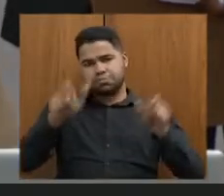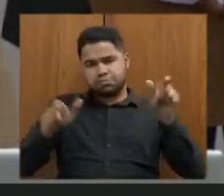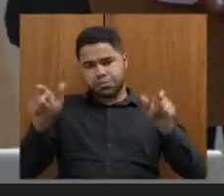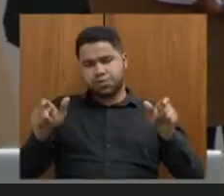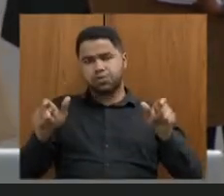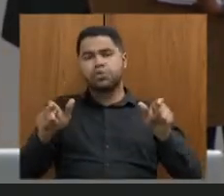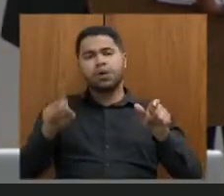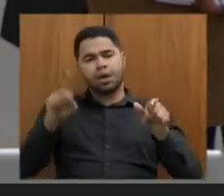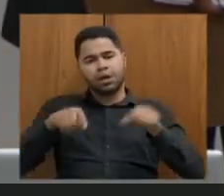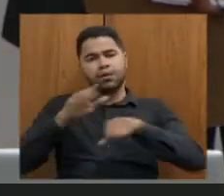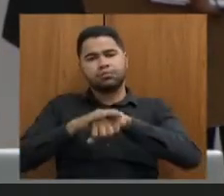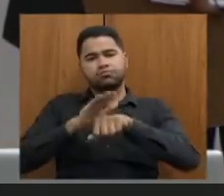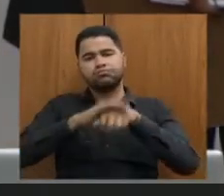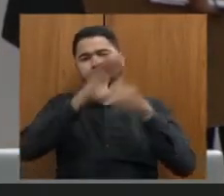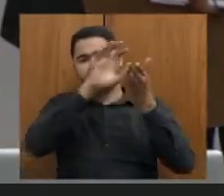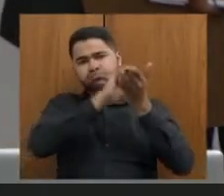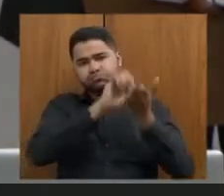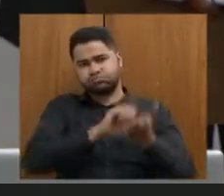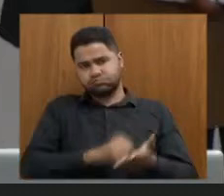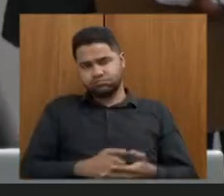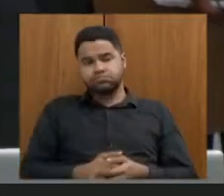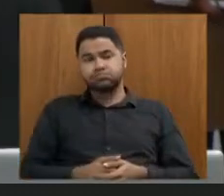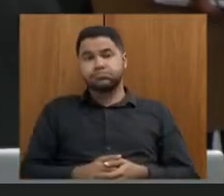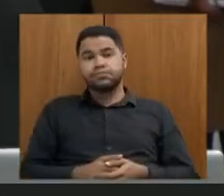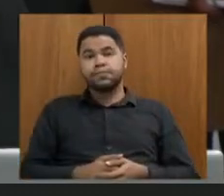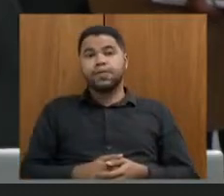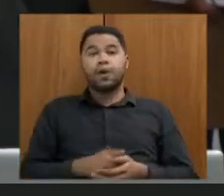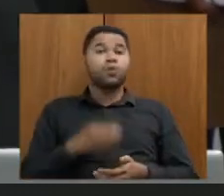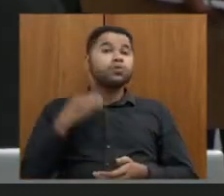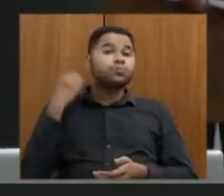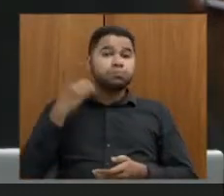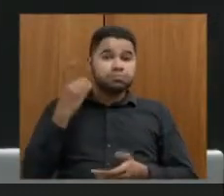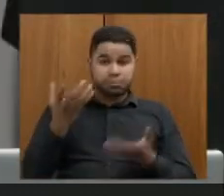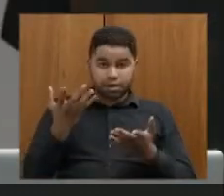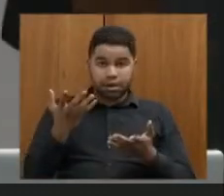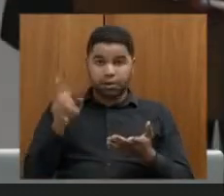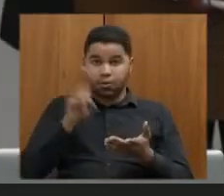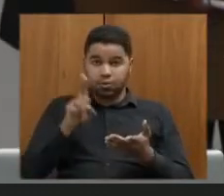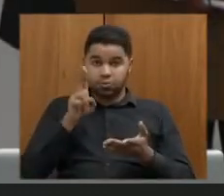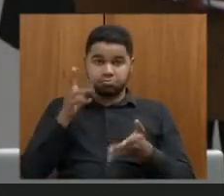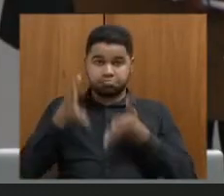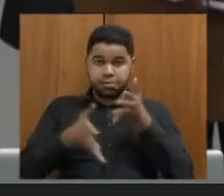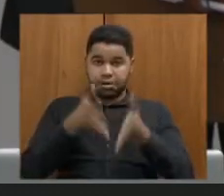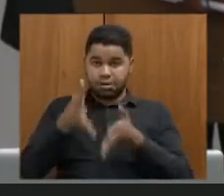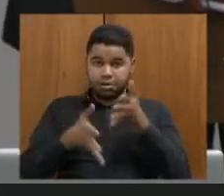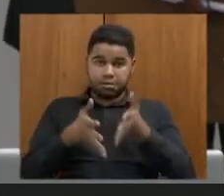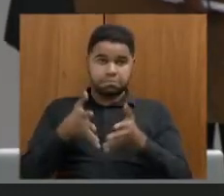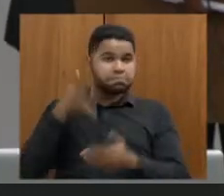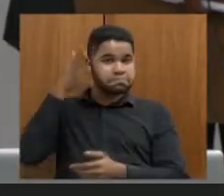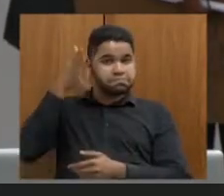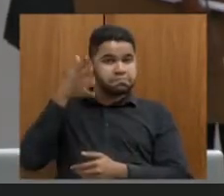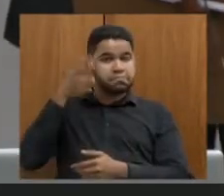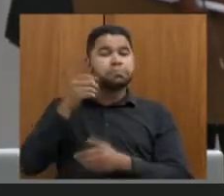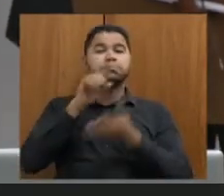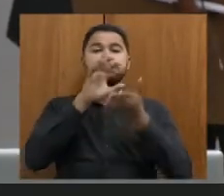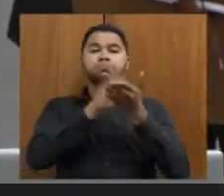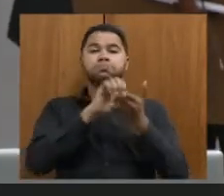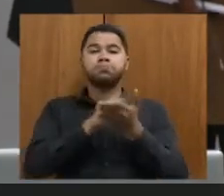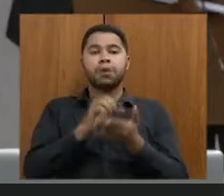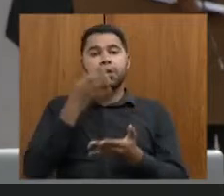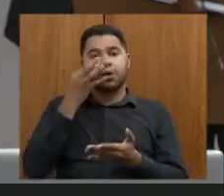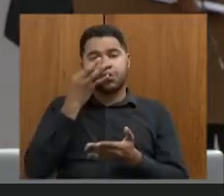por ordem de inscrição parlamentares que desejarem fazer uso da palavra podem se inscrever